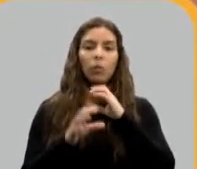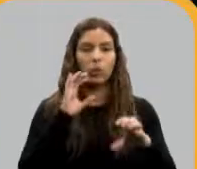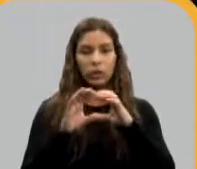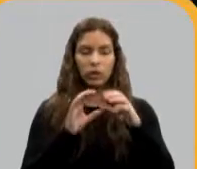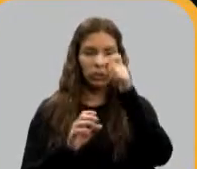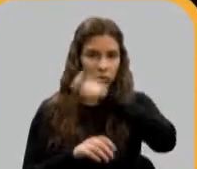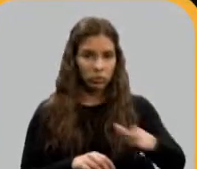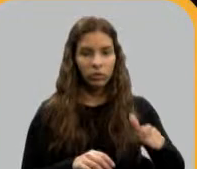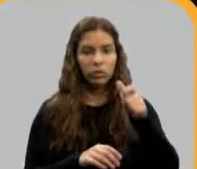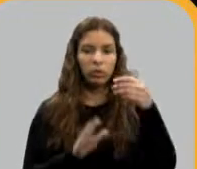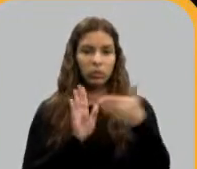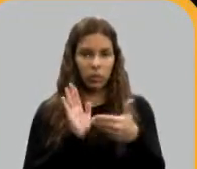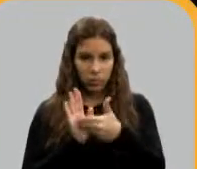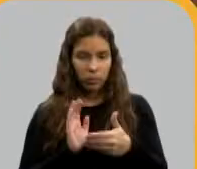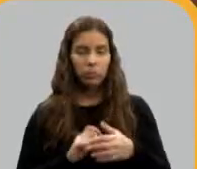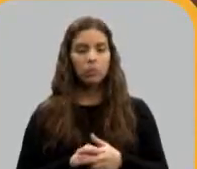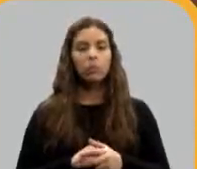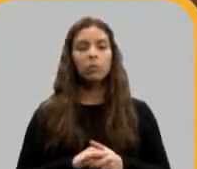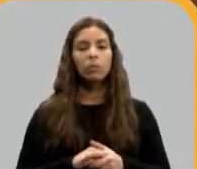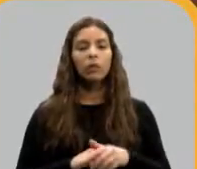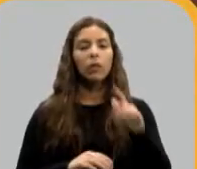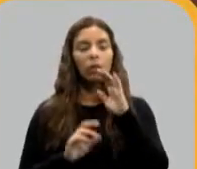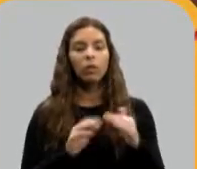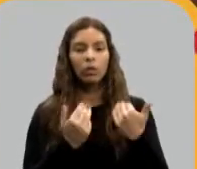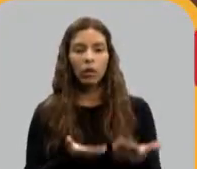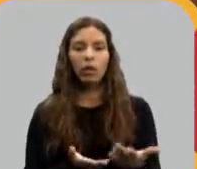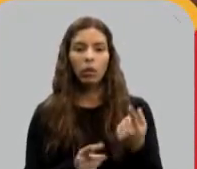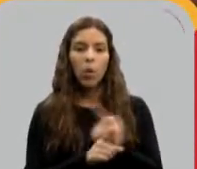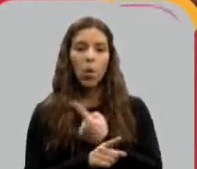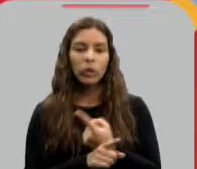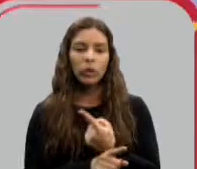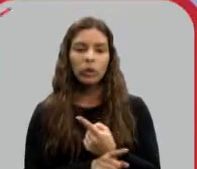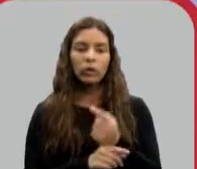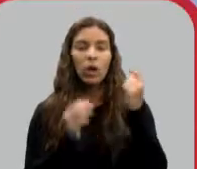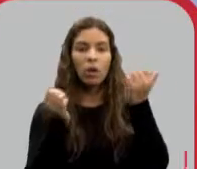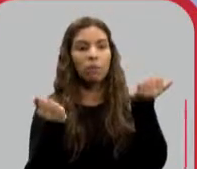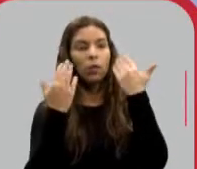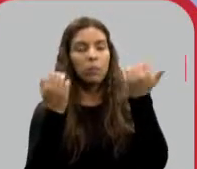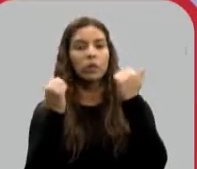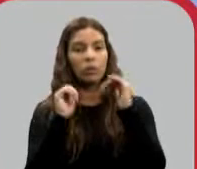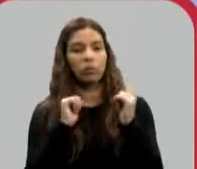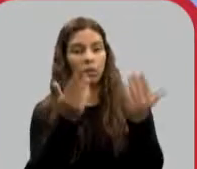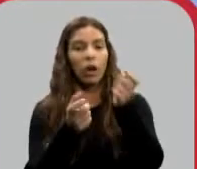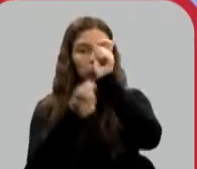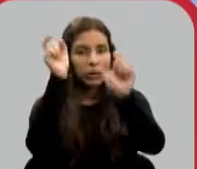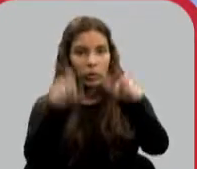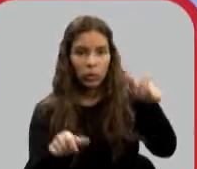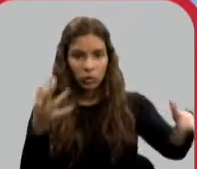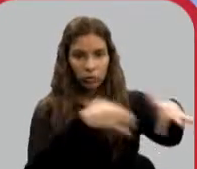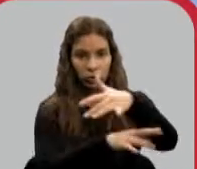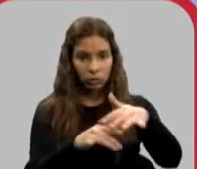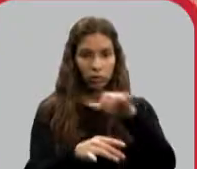Lisboa. O Núcleo de Informação ao Cliente tem como atribuições tudo o que tem a ver com informação ao